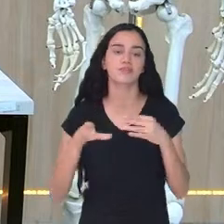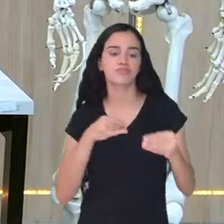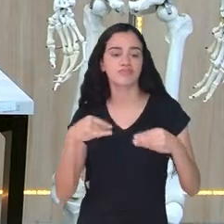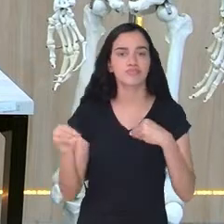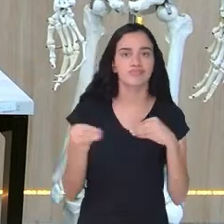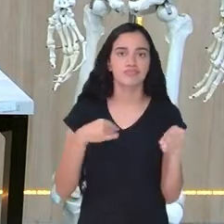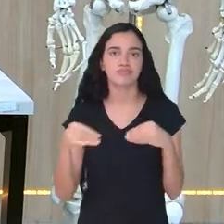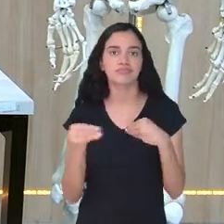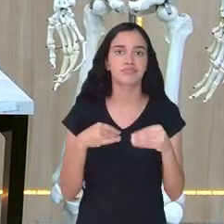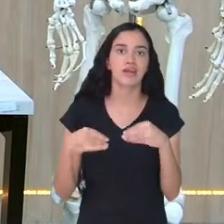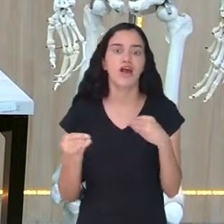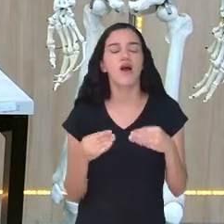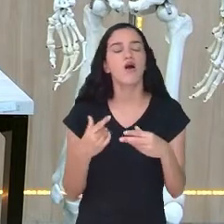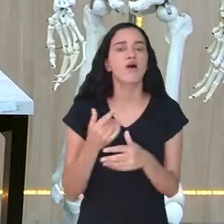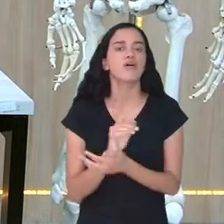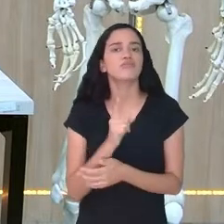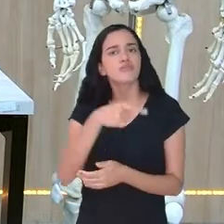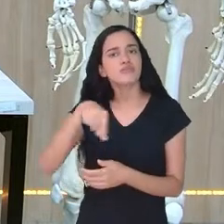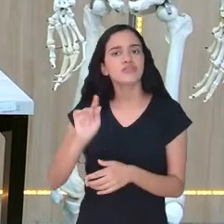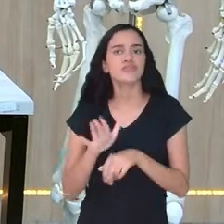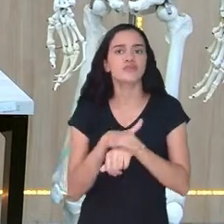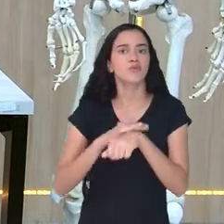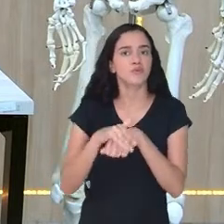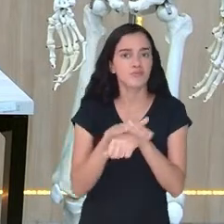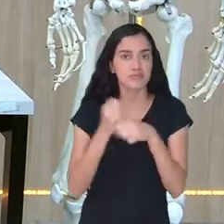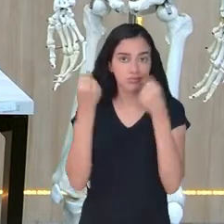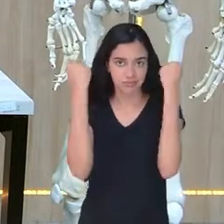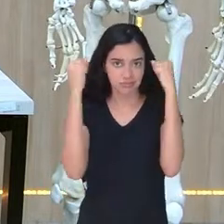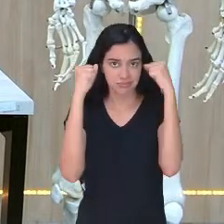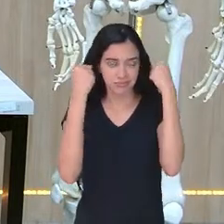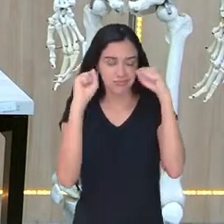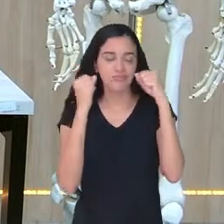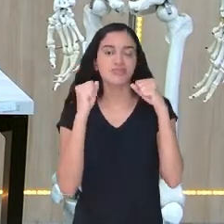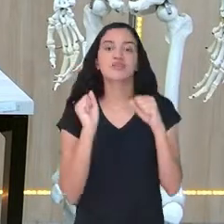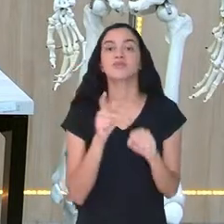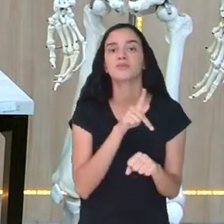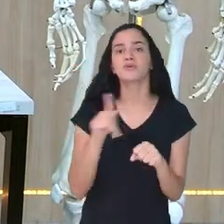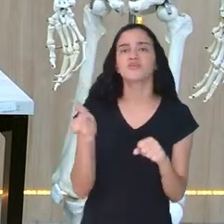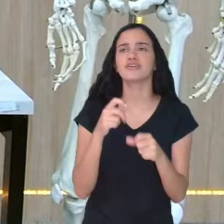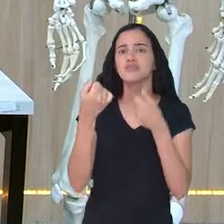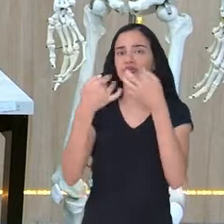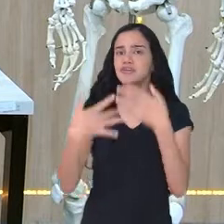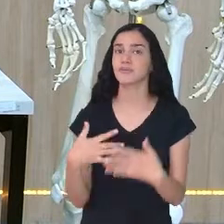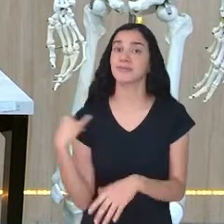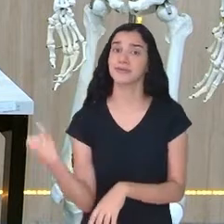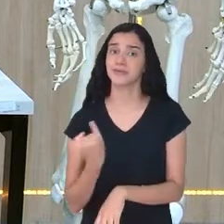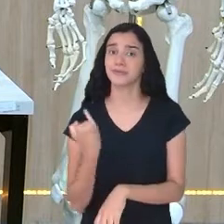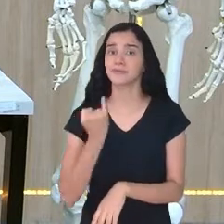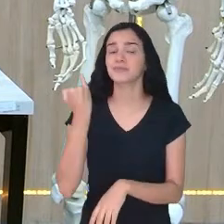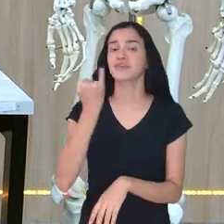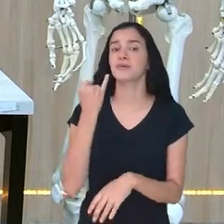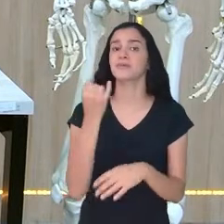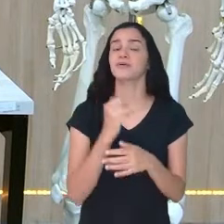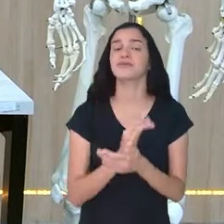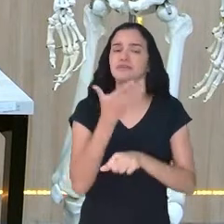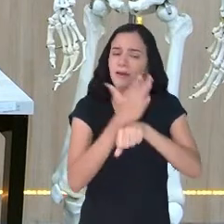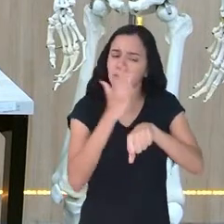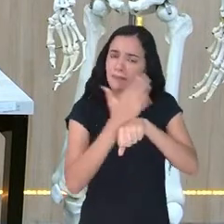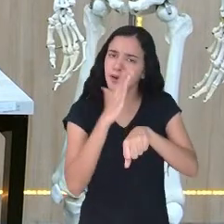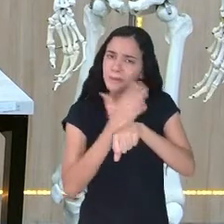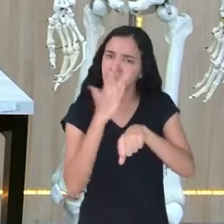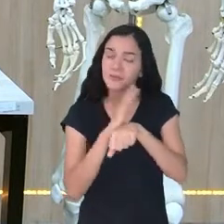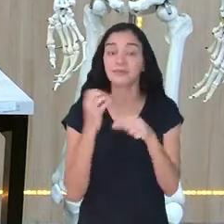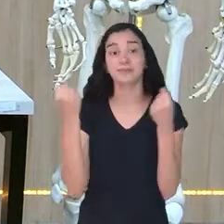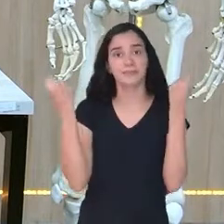vêm conversando muito com o professor de Educação Física, quando ele fala na questão aí da importância da atividade física.